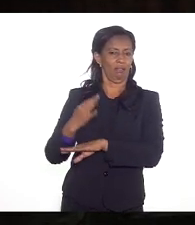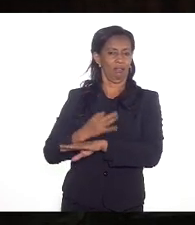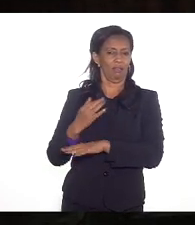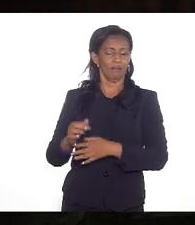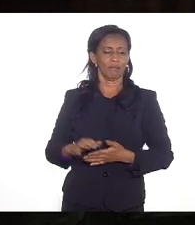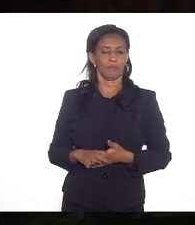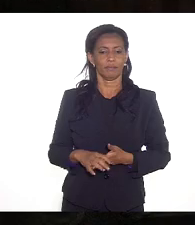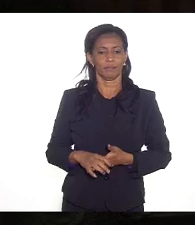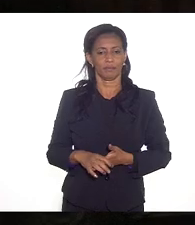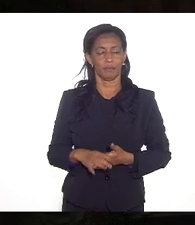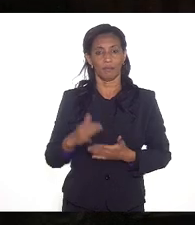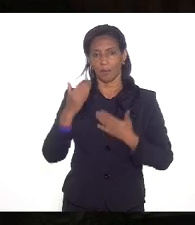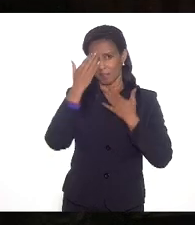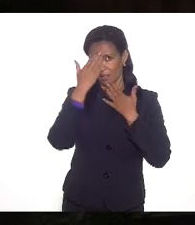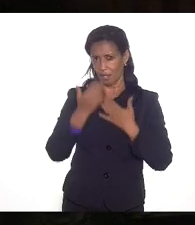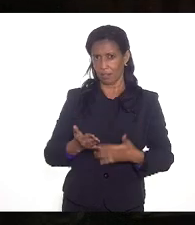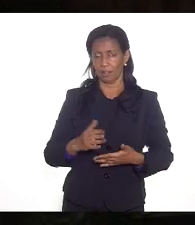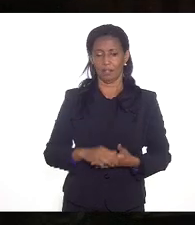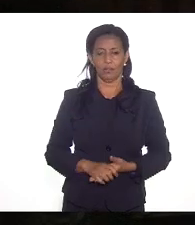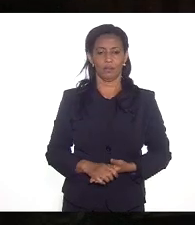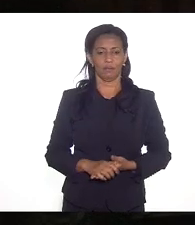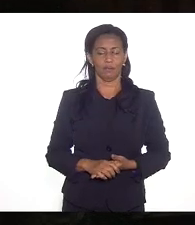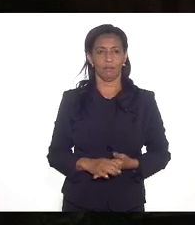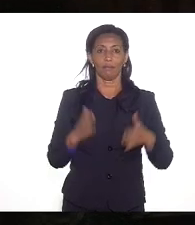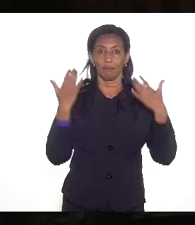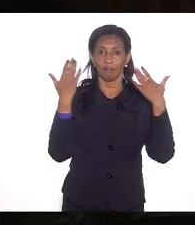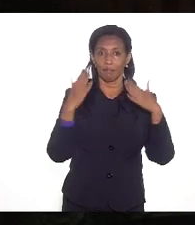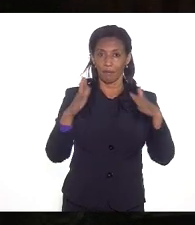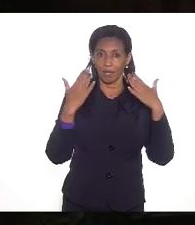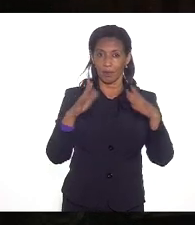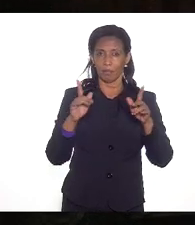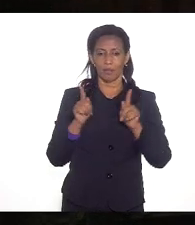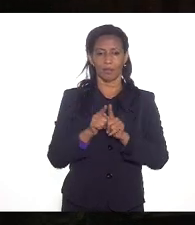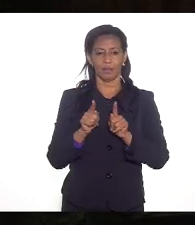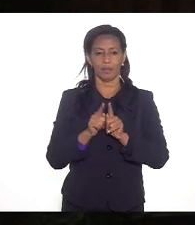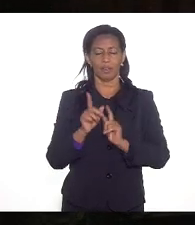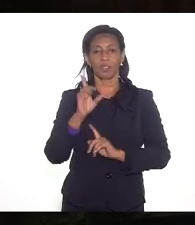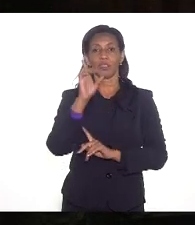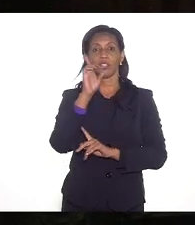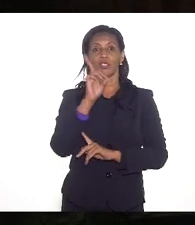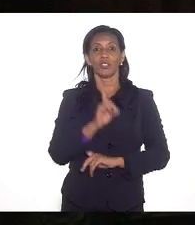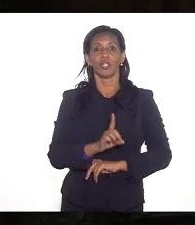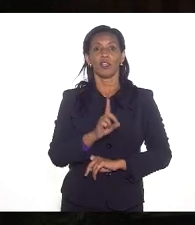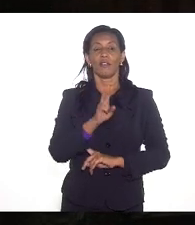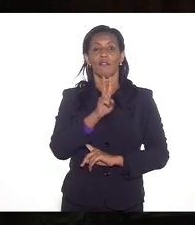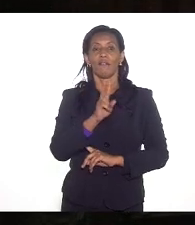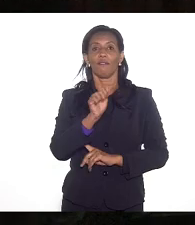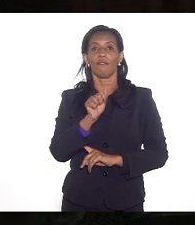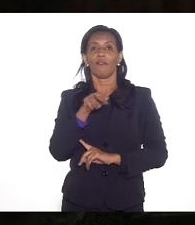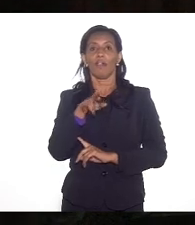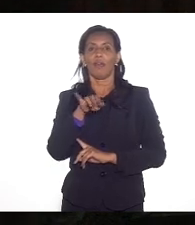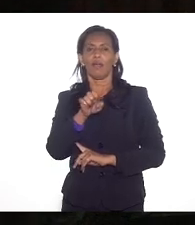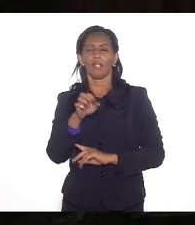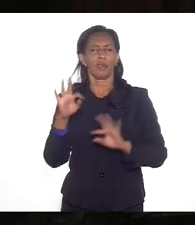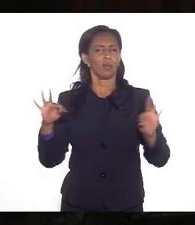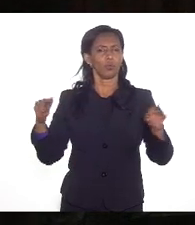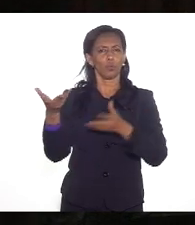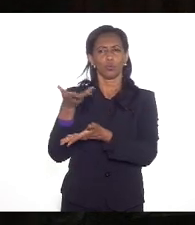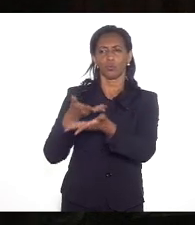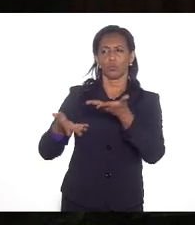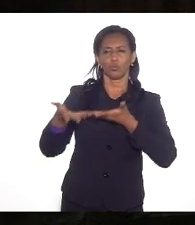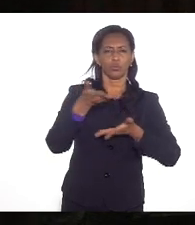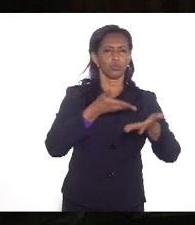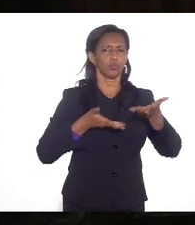personalidade forte mas eu agradeço e parabenizo através do querido diretor Wagner victer a todos que